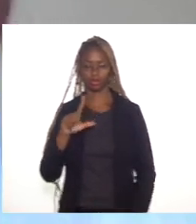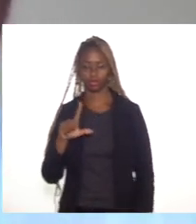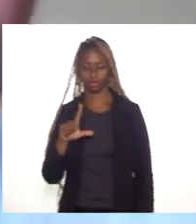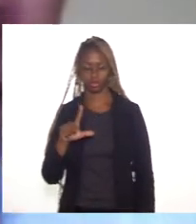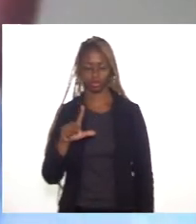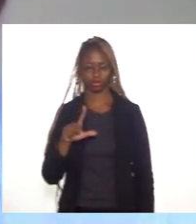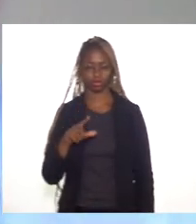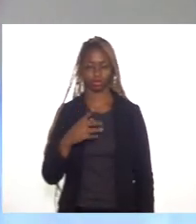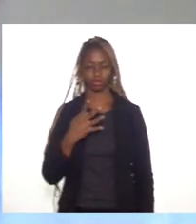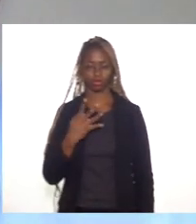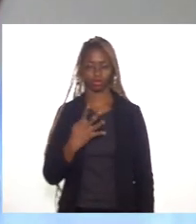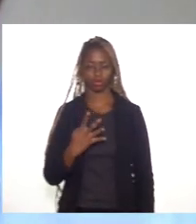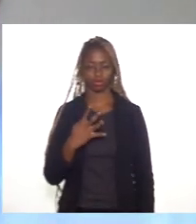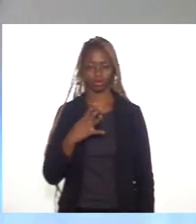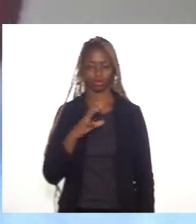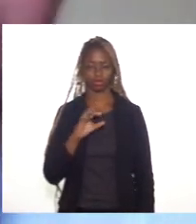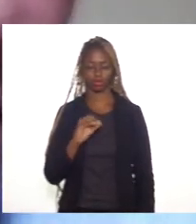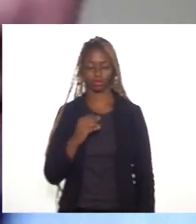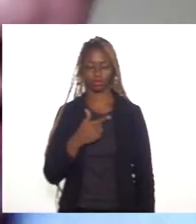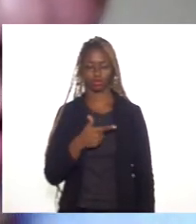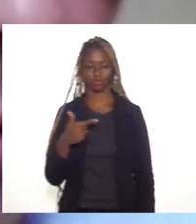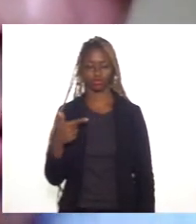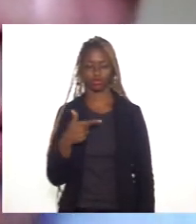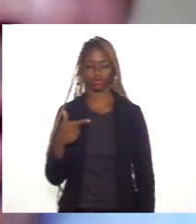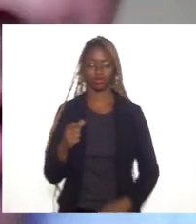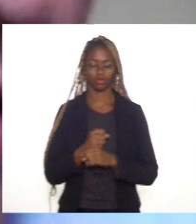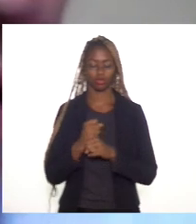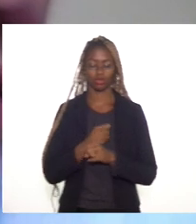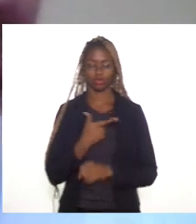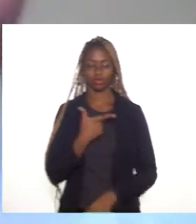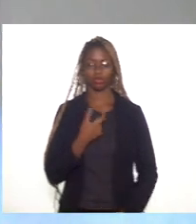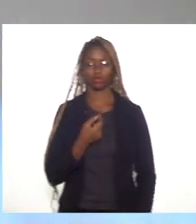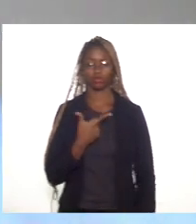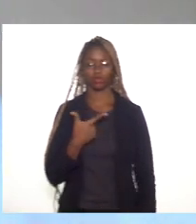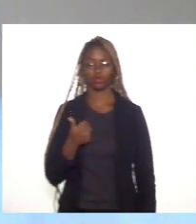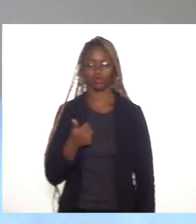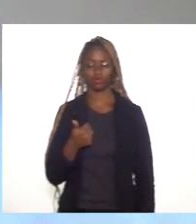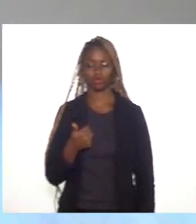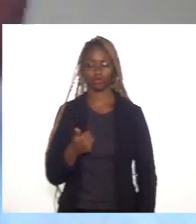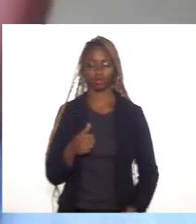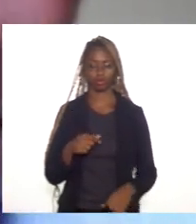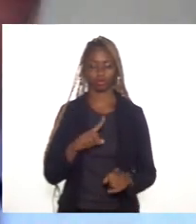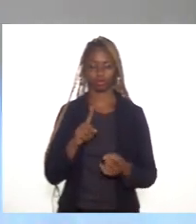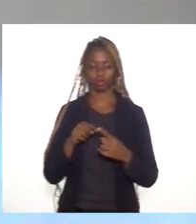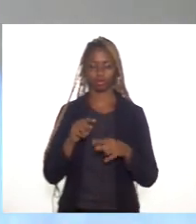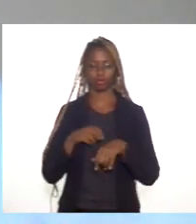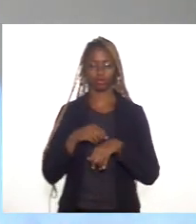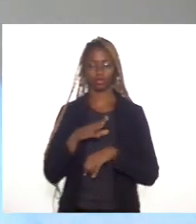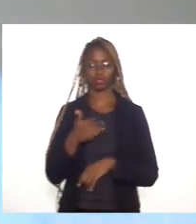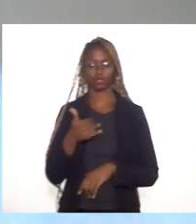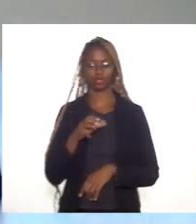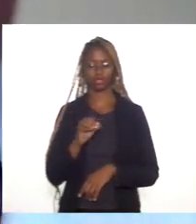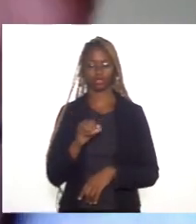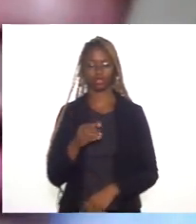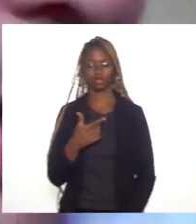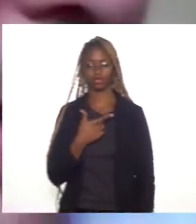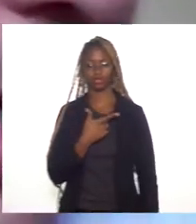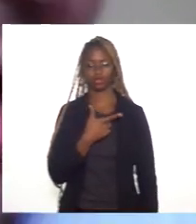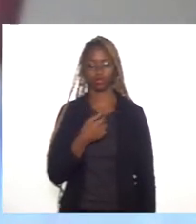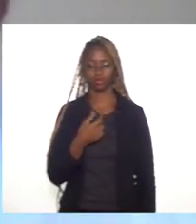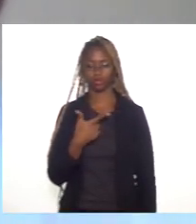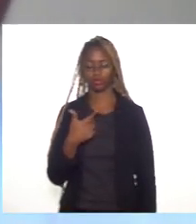4.022 de 2021, oriundo da mensagem número 10 de 2021